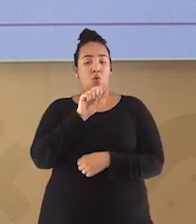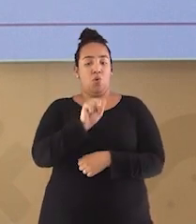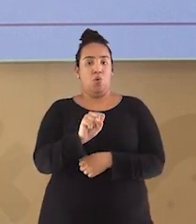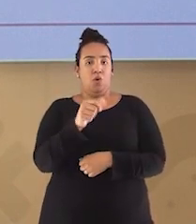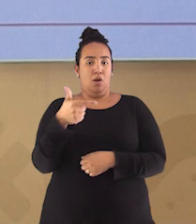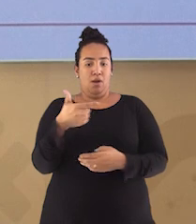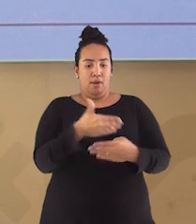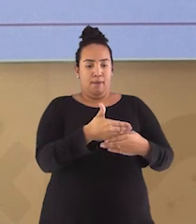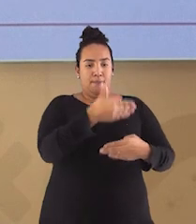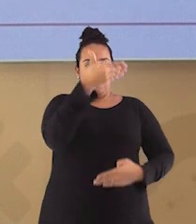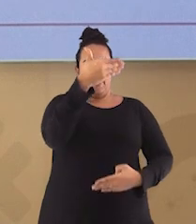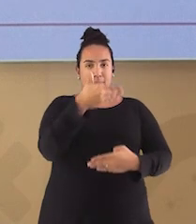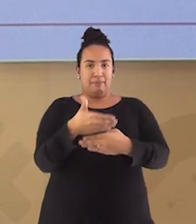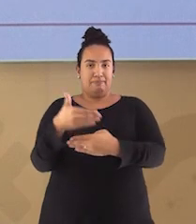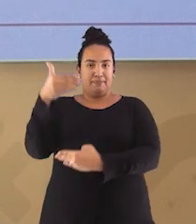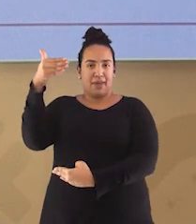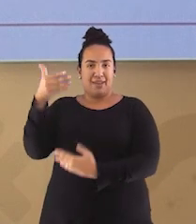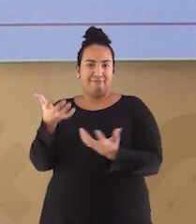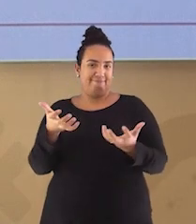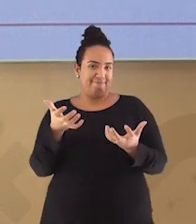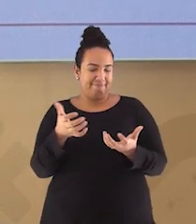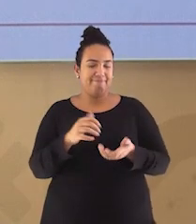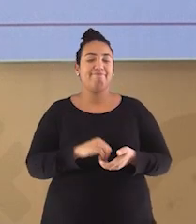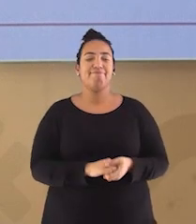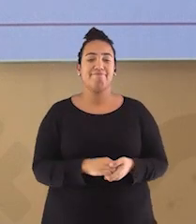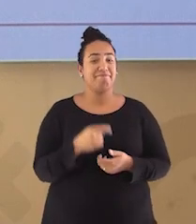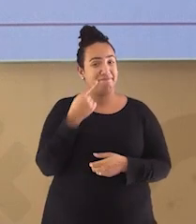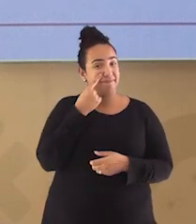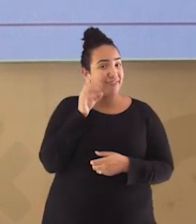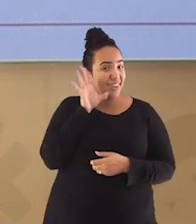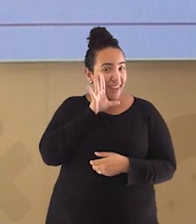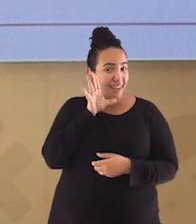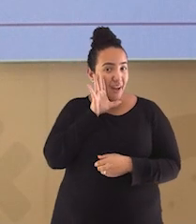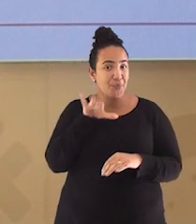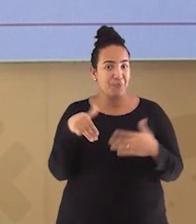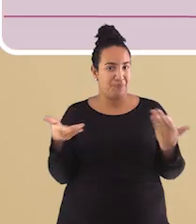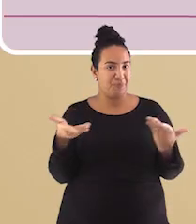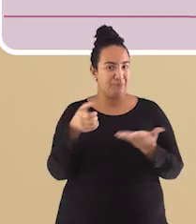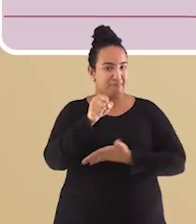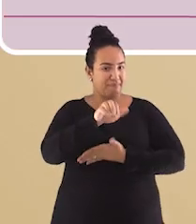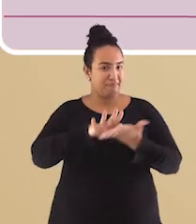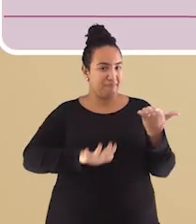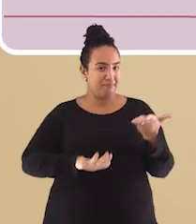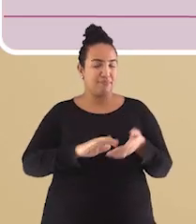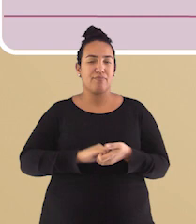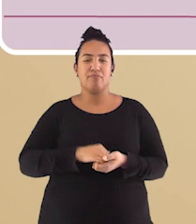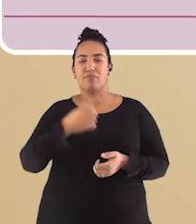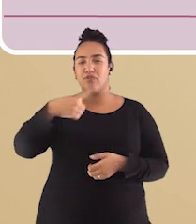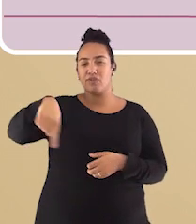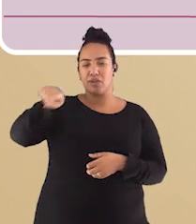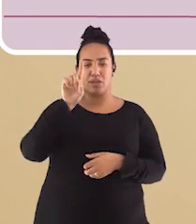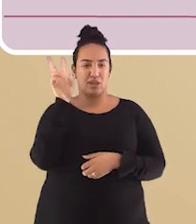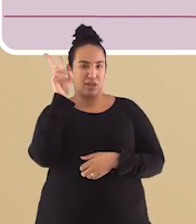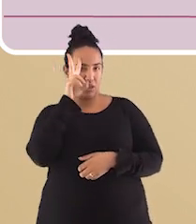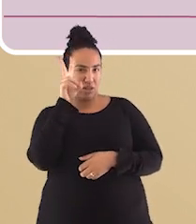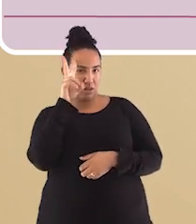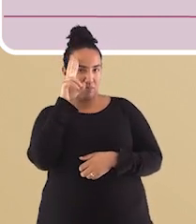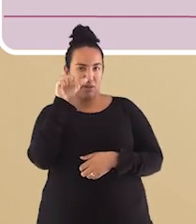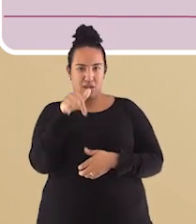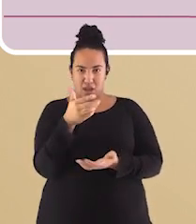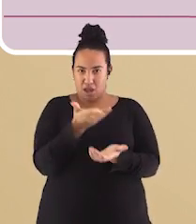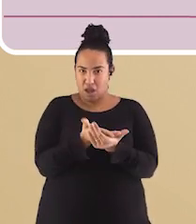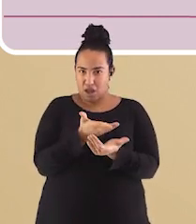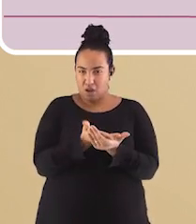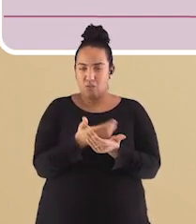para cercar a área que ele deseja legal né Vamos praticar Você lembra Logo no início da nossa aula